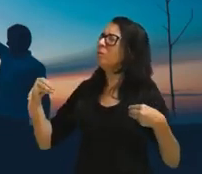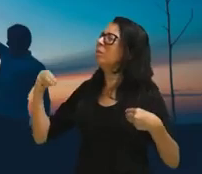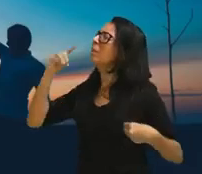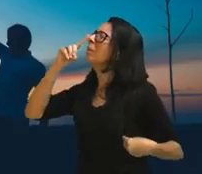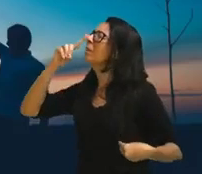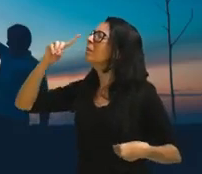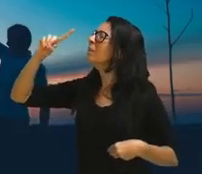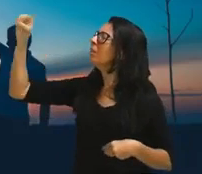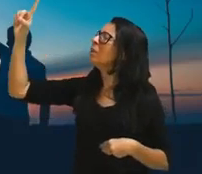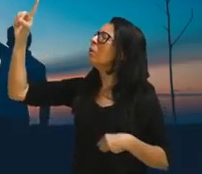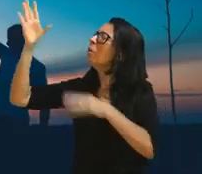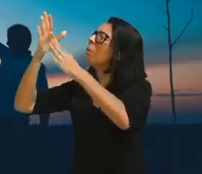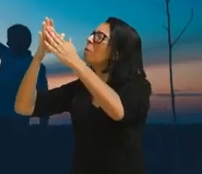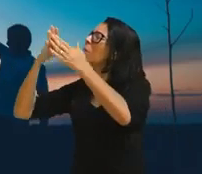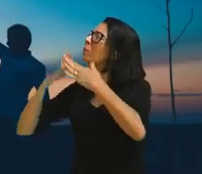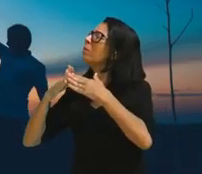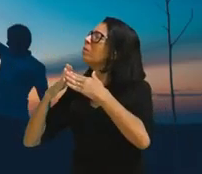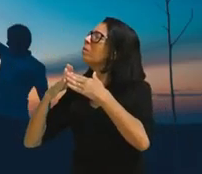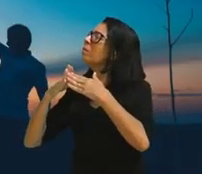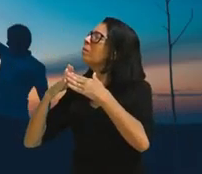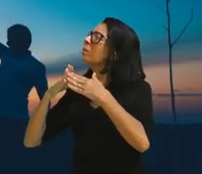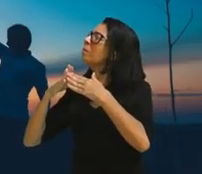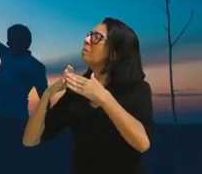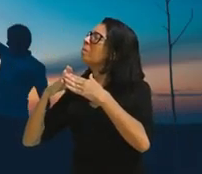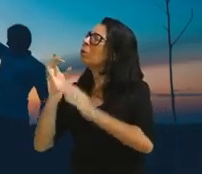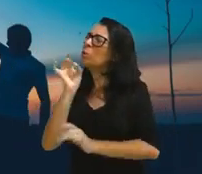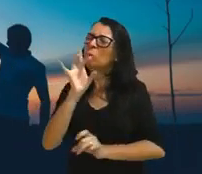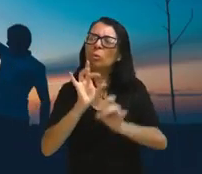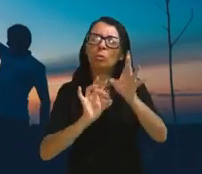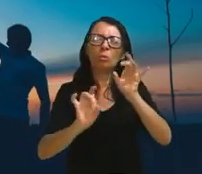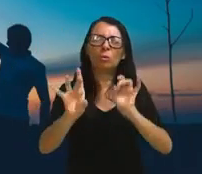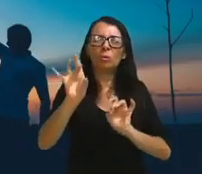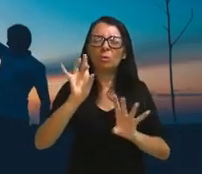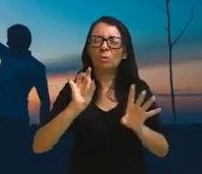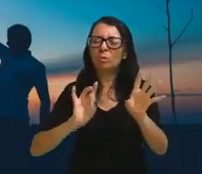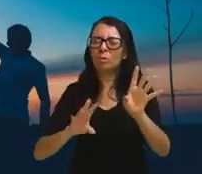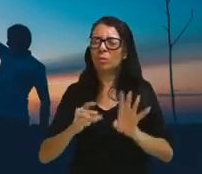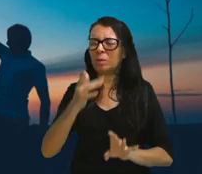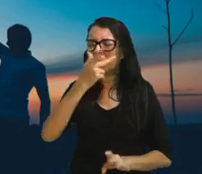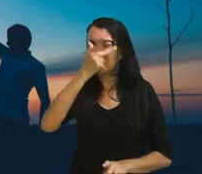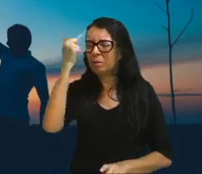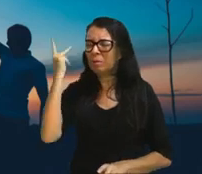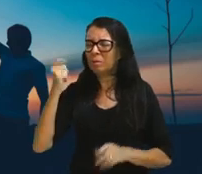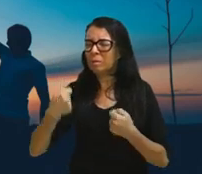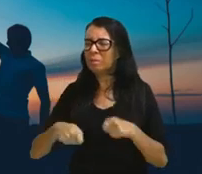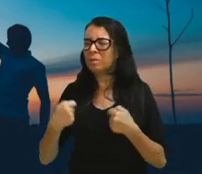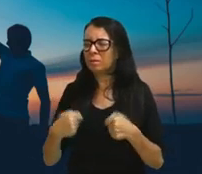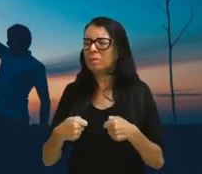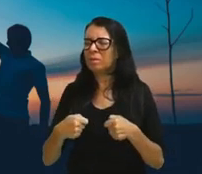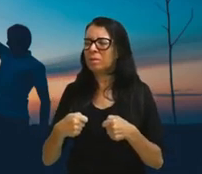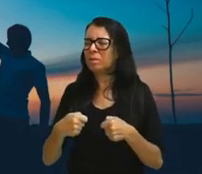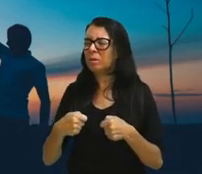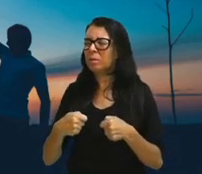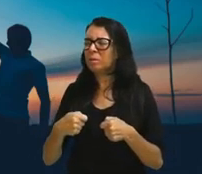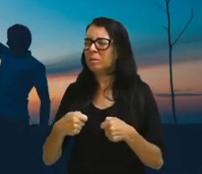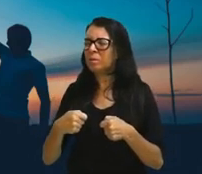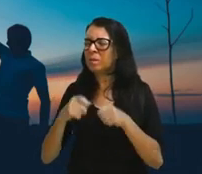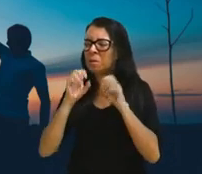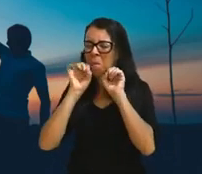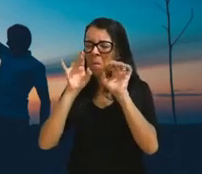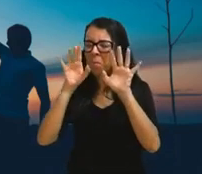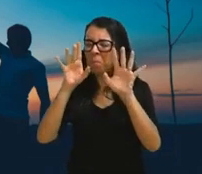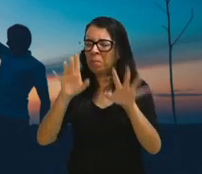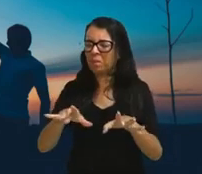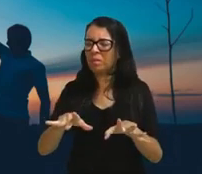Senhor sobre cada vida, em nome de Jesus, Pai, em nome de Jesus. Deus, que a Tua graça e Tua